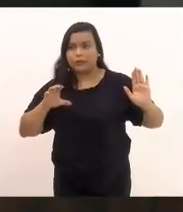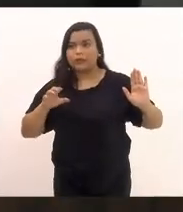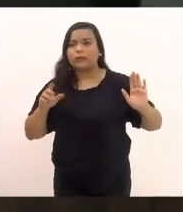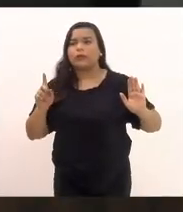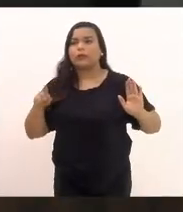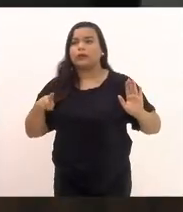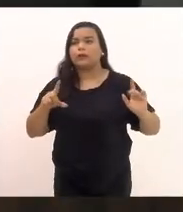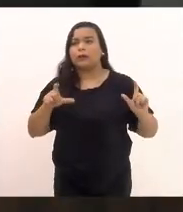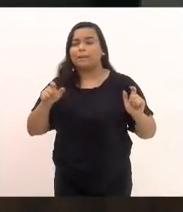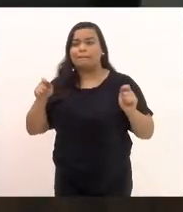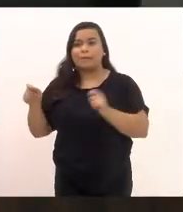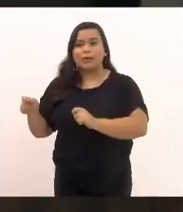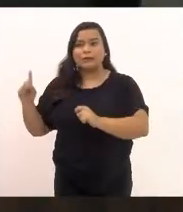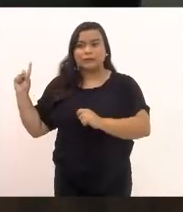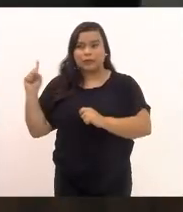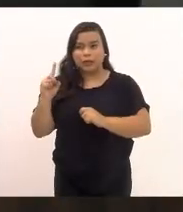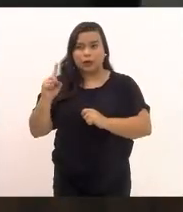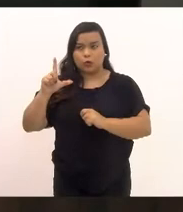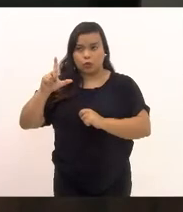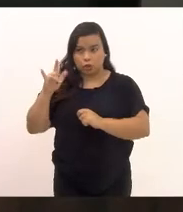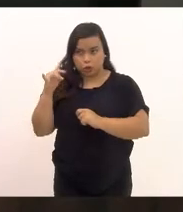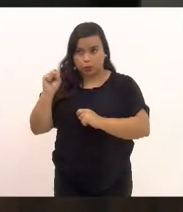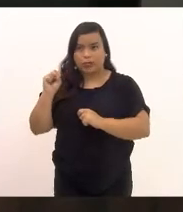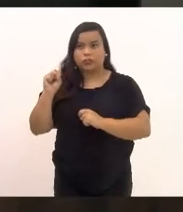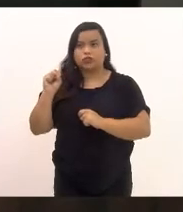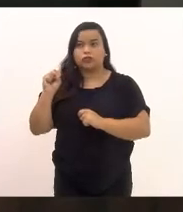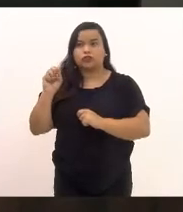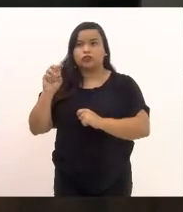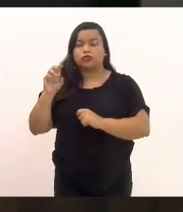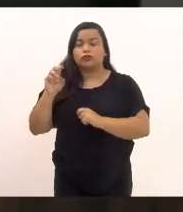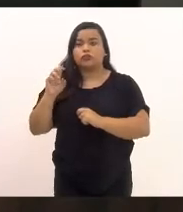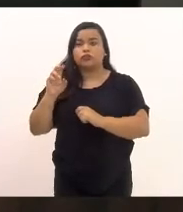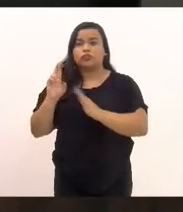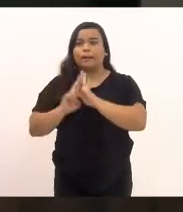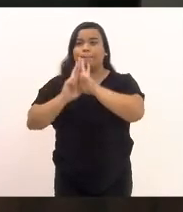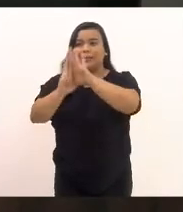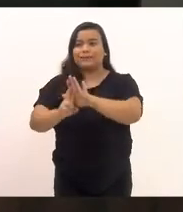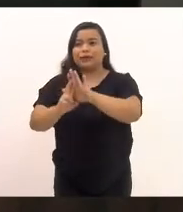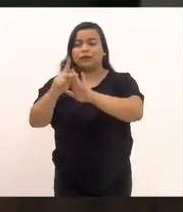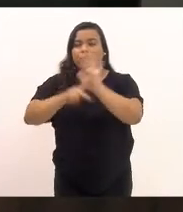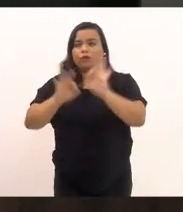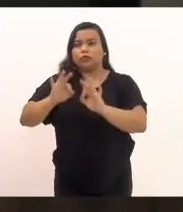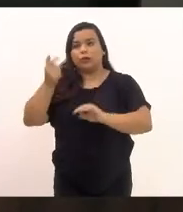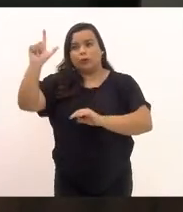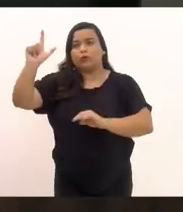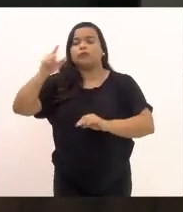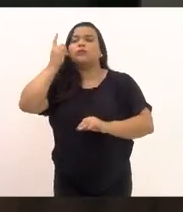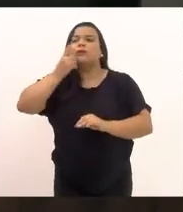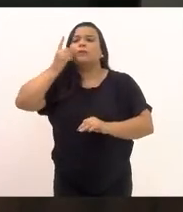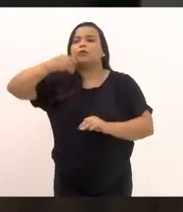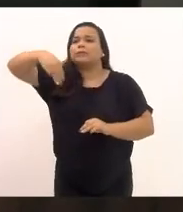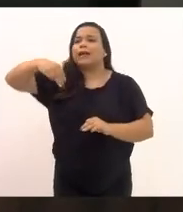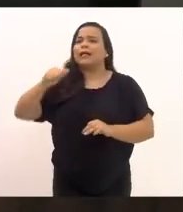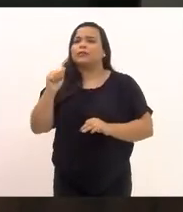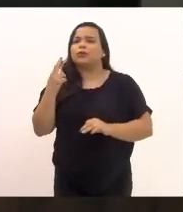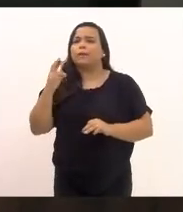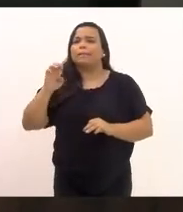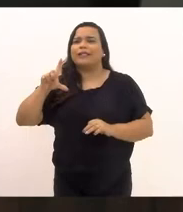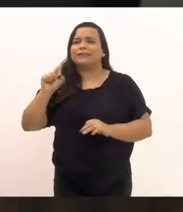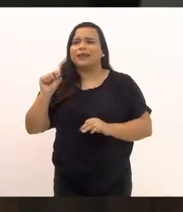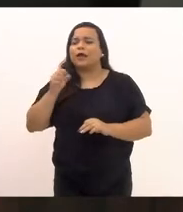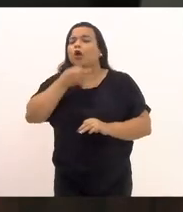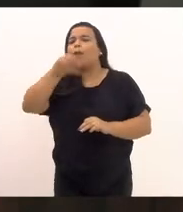Manter o deputado Luiz vai apresentar outro projeto. Deputado Marcelo. Tá bom, é isso mesmo. Tem razão. Qual é o parecer